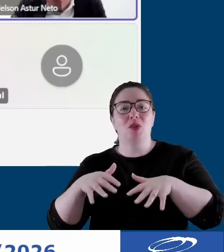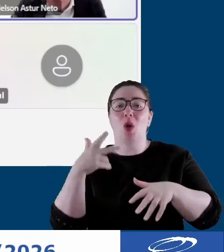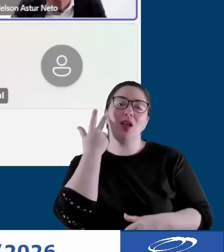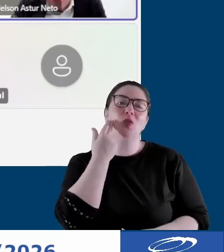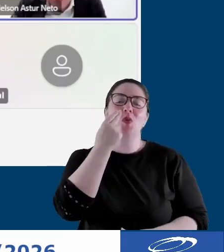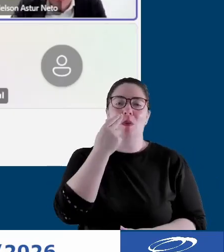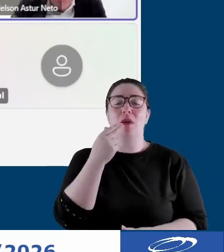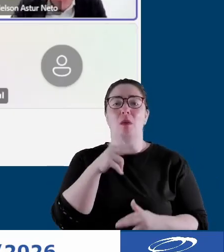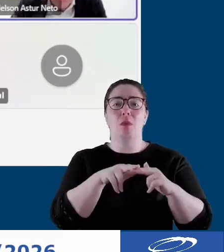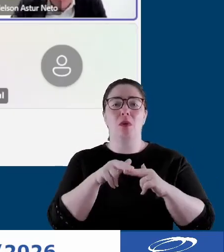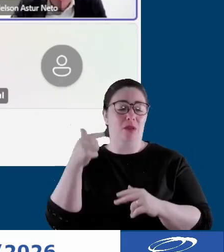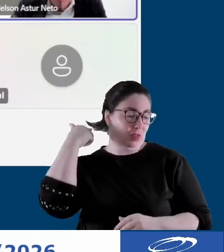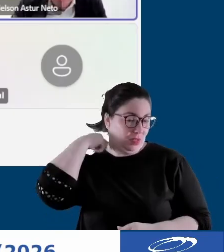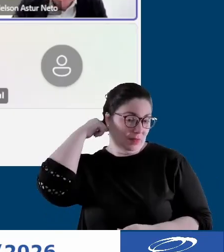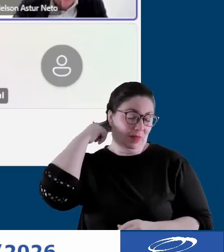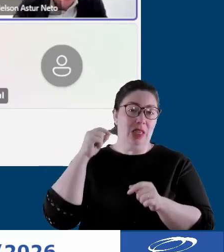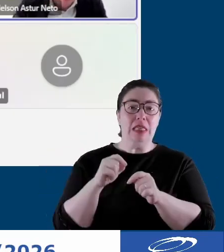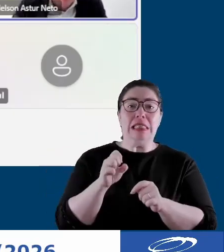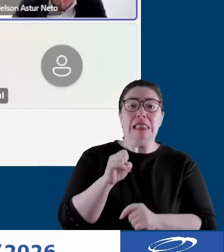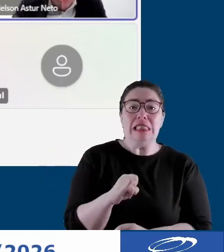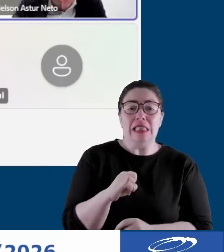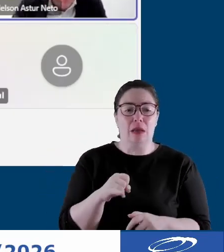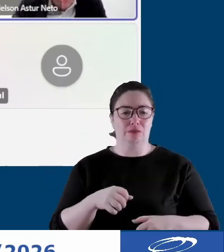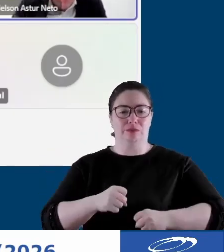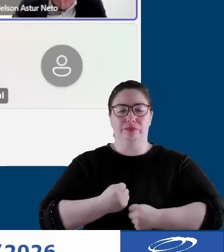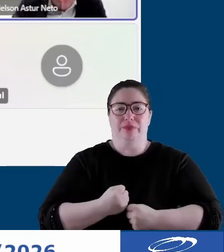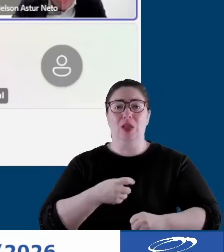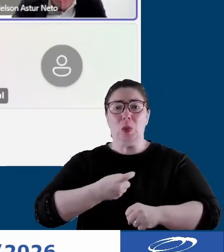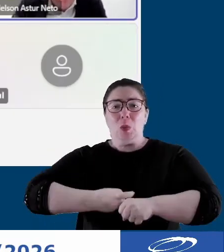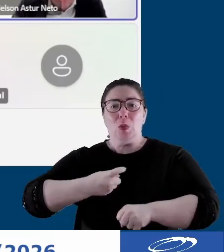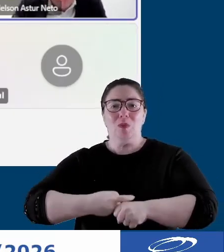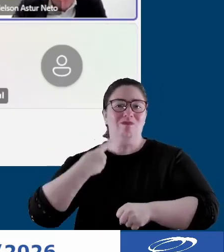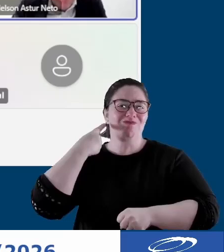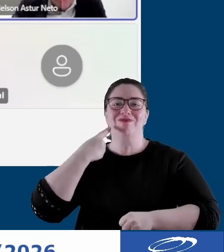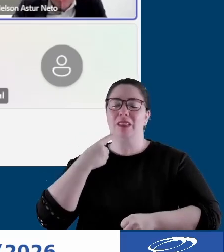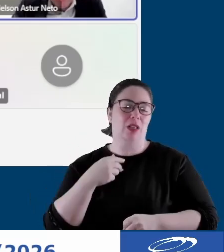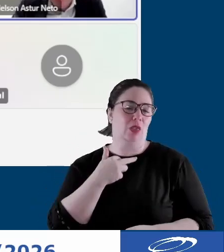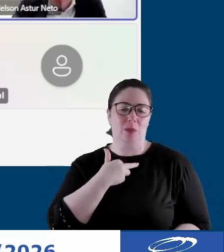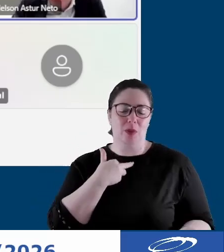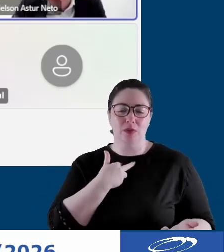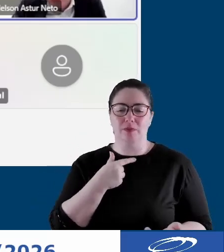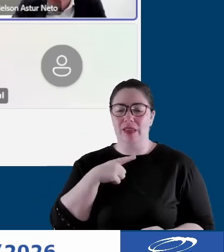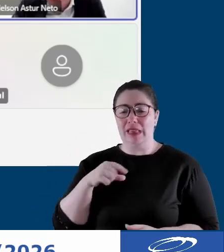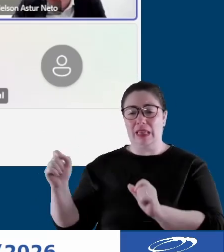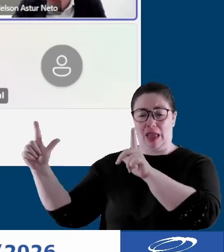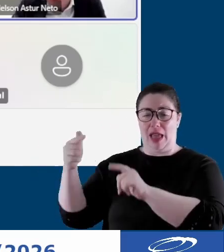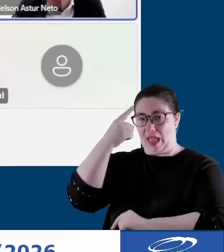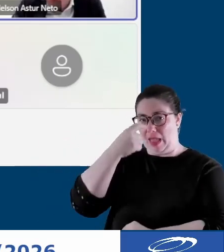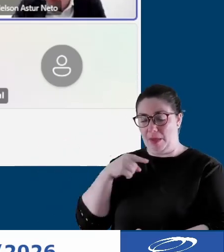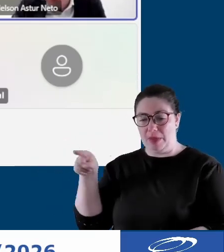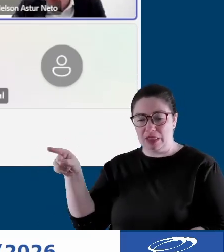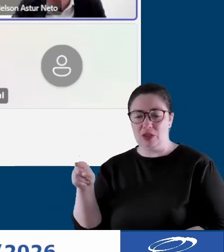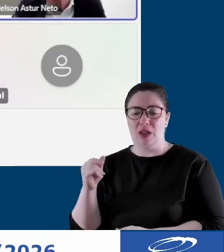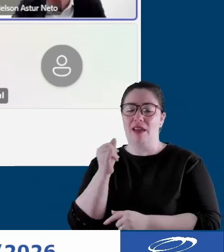tecidos importantes. Então, a gente vê aqui na imagem como que uma vértebra fusionada, depois de pouco tempo de operação,